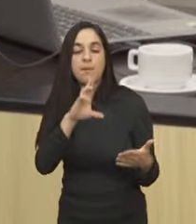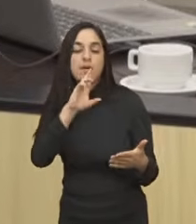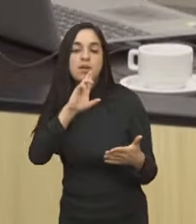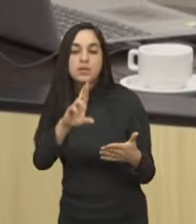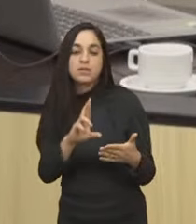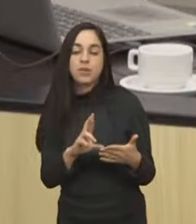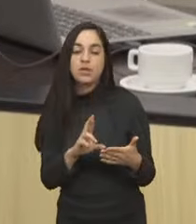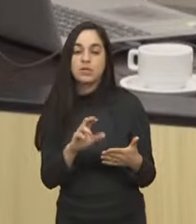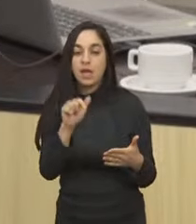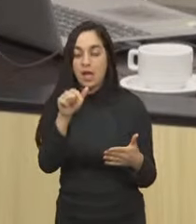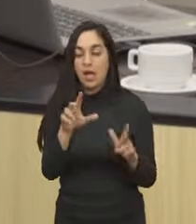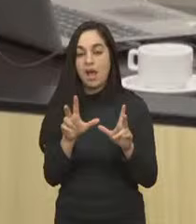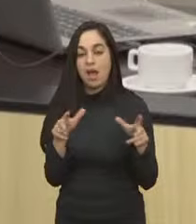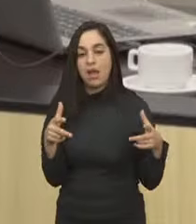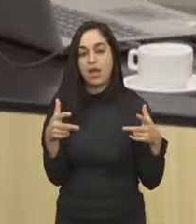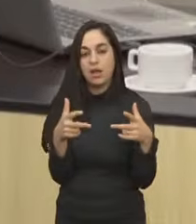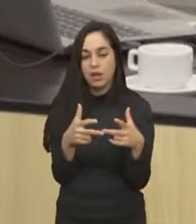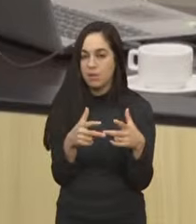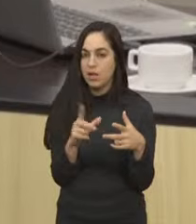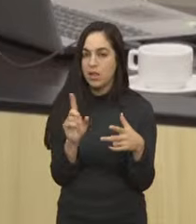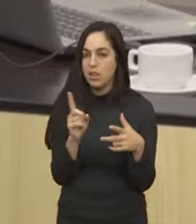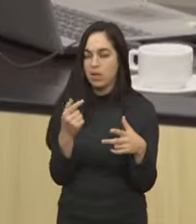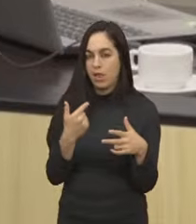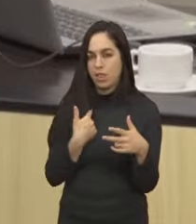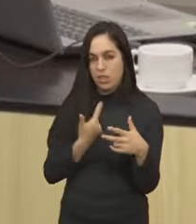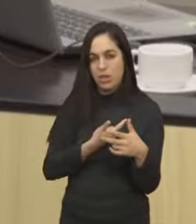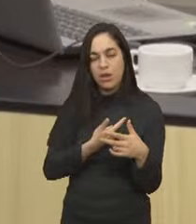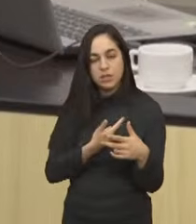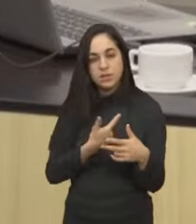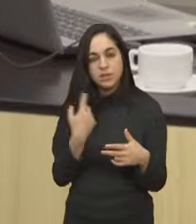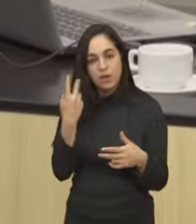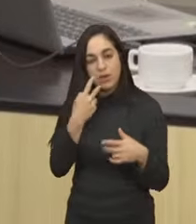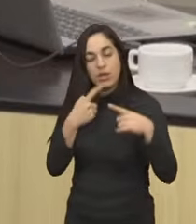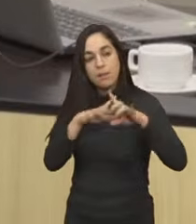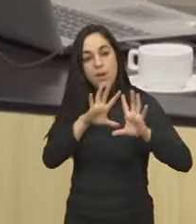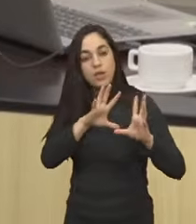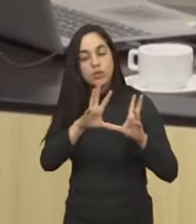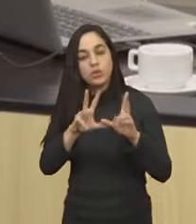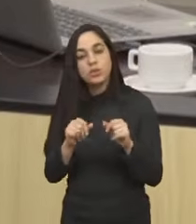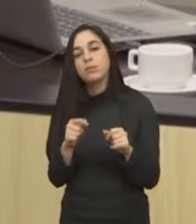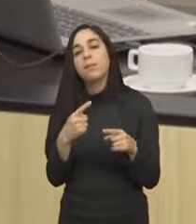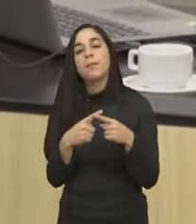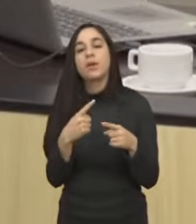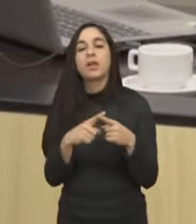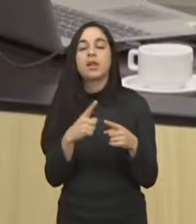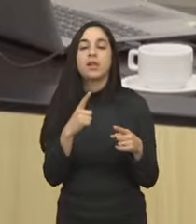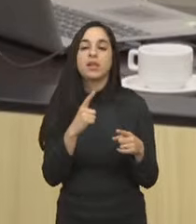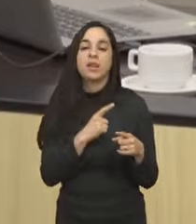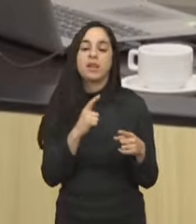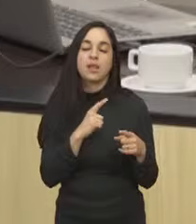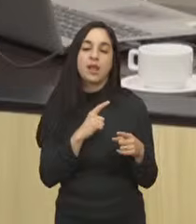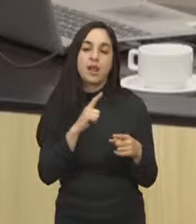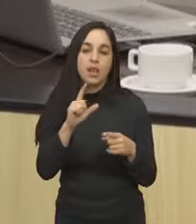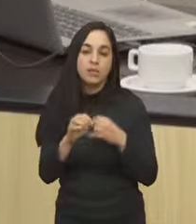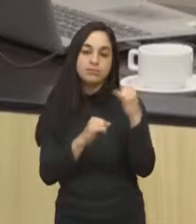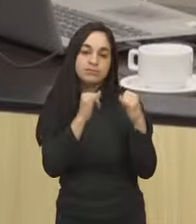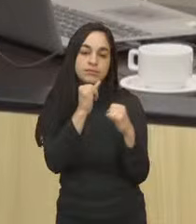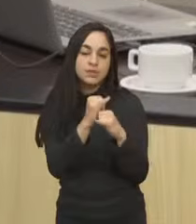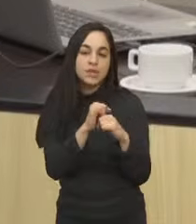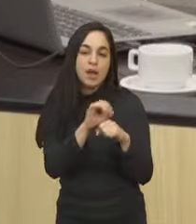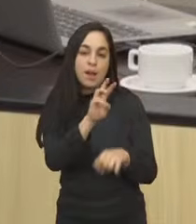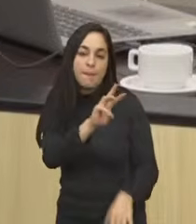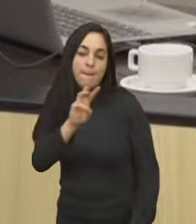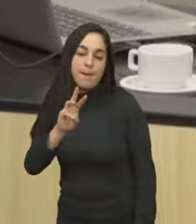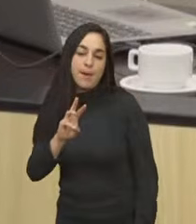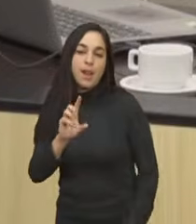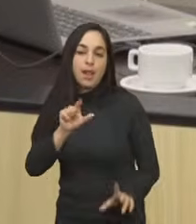seja dada à Câmara, e não a nós, vereadores, né? Porque no portal da Câmara também já vai ter a resposta que o município